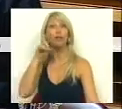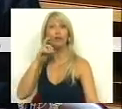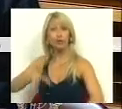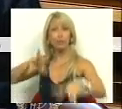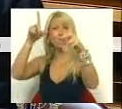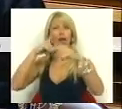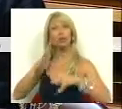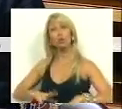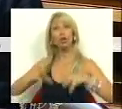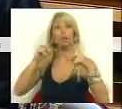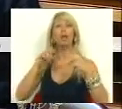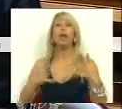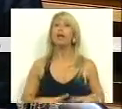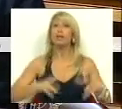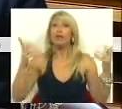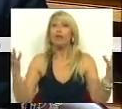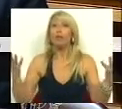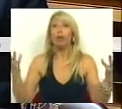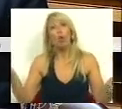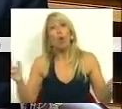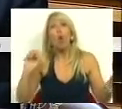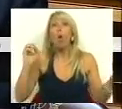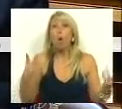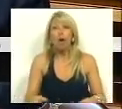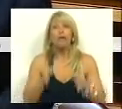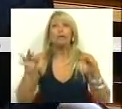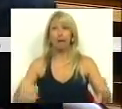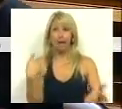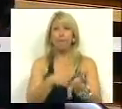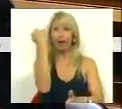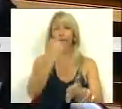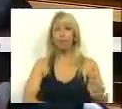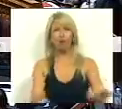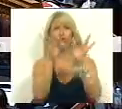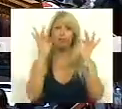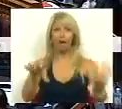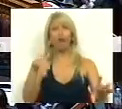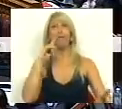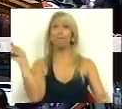do crescimento, do desenvolvimento ou como cobrador de impostos, como nestes 16 meses? Muito obrigado.